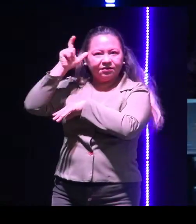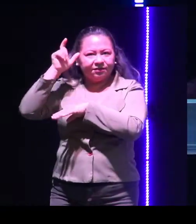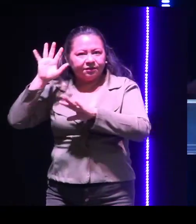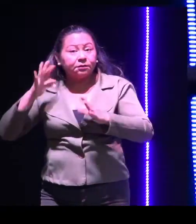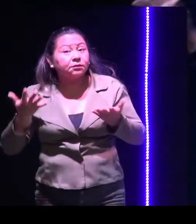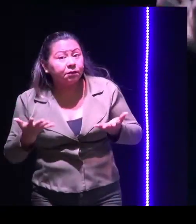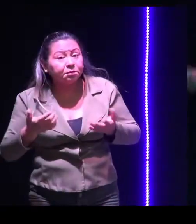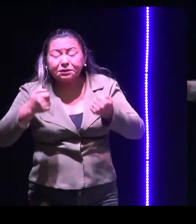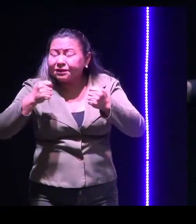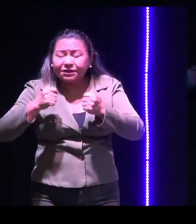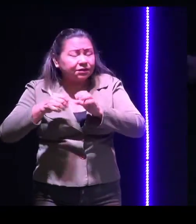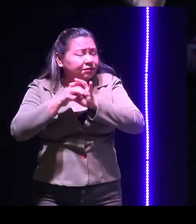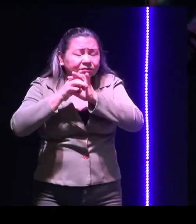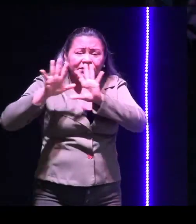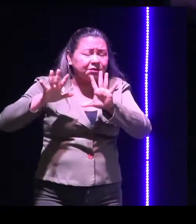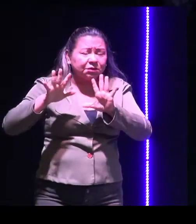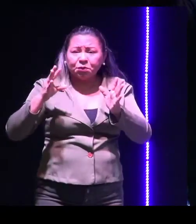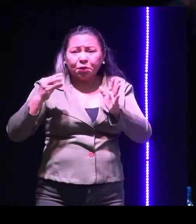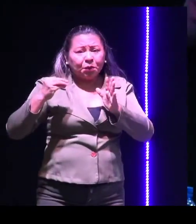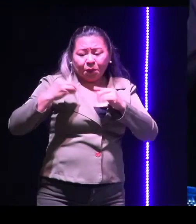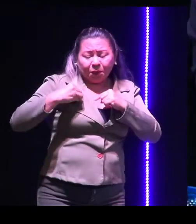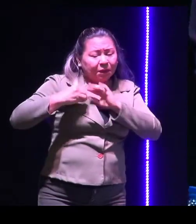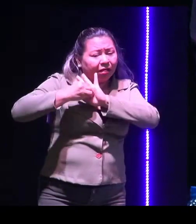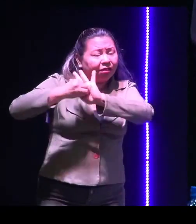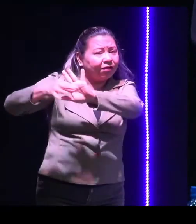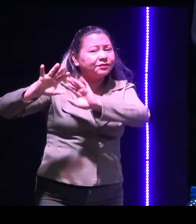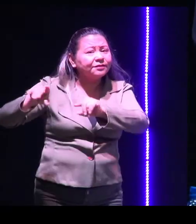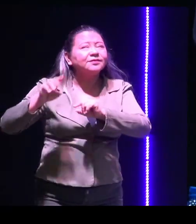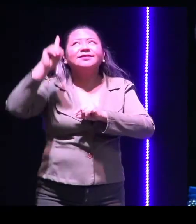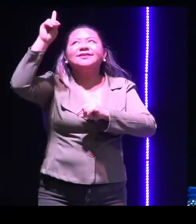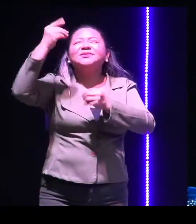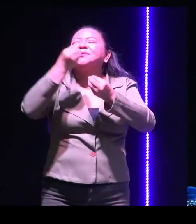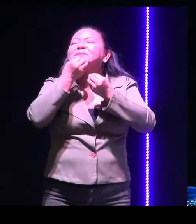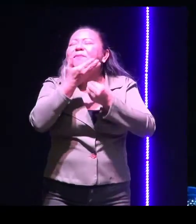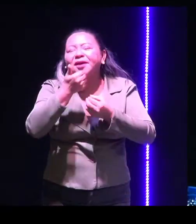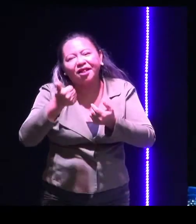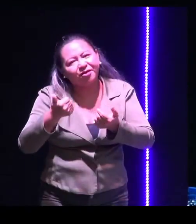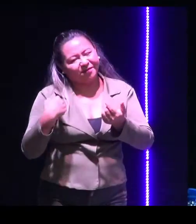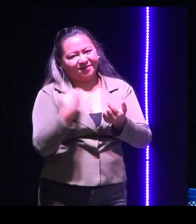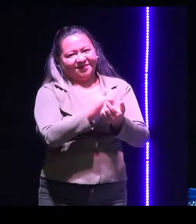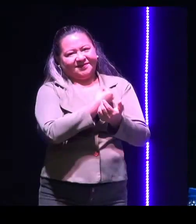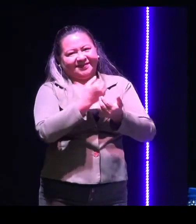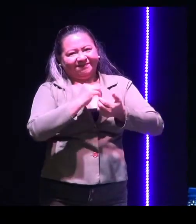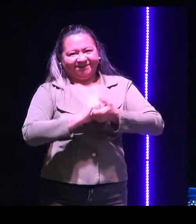do passado, do pecado, para a gente viver tudo aquilo que Deus tem para nós.